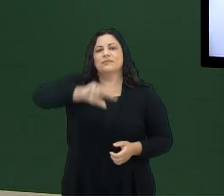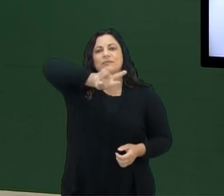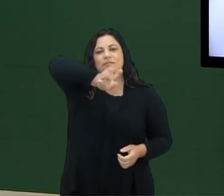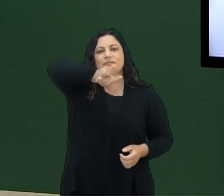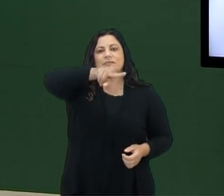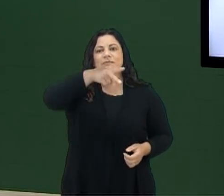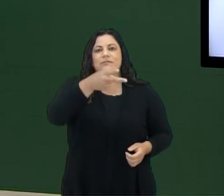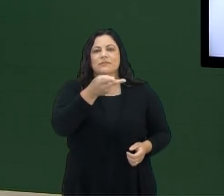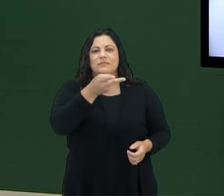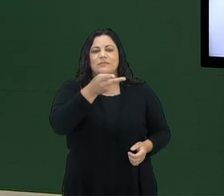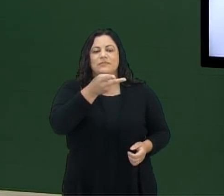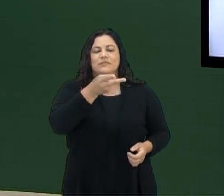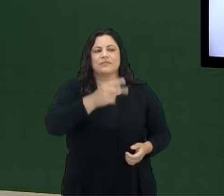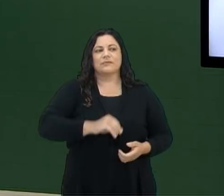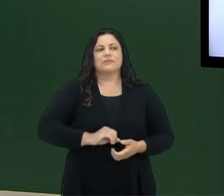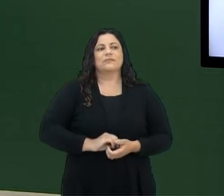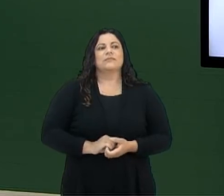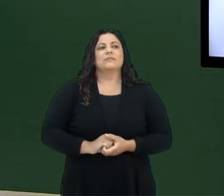uma circunferência.